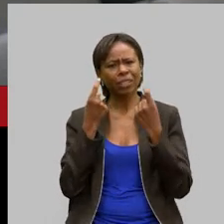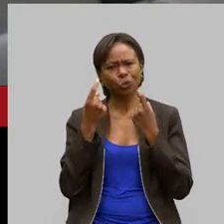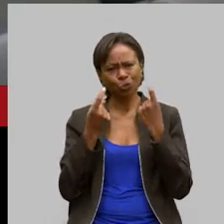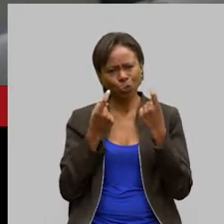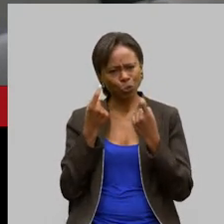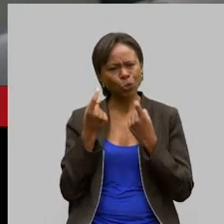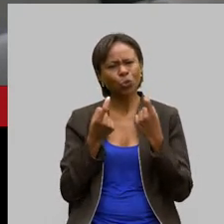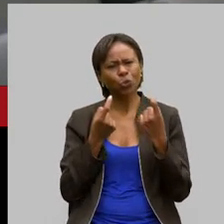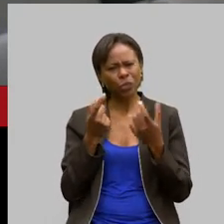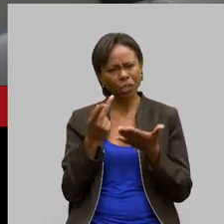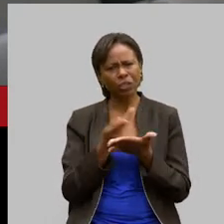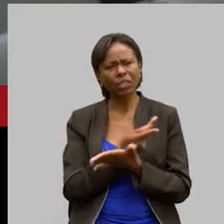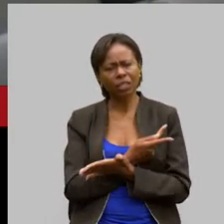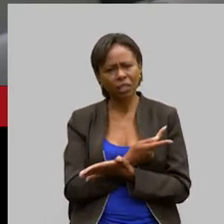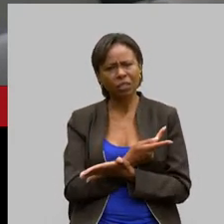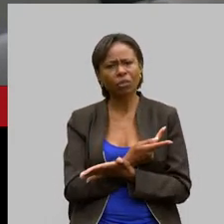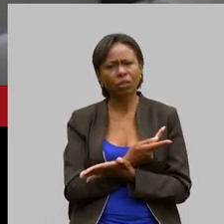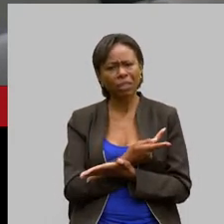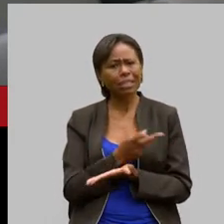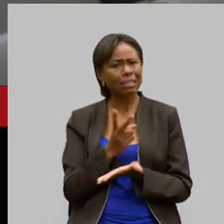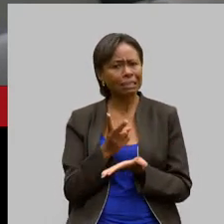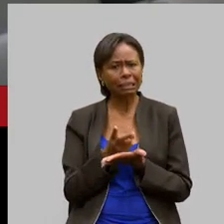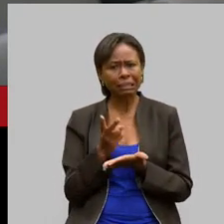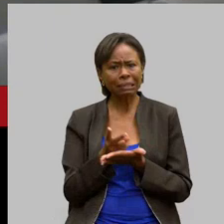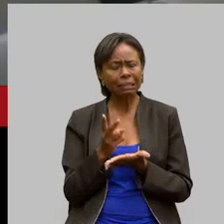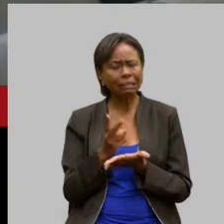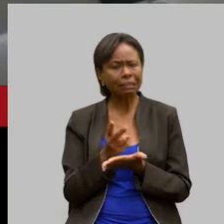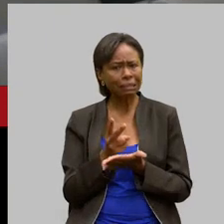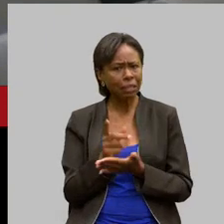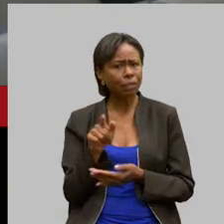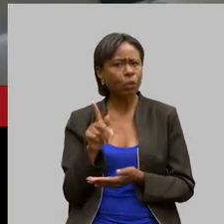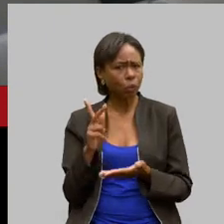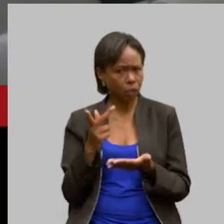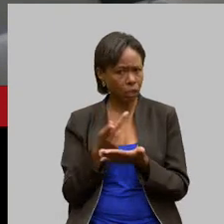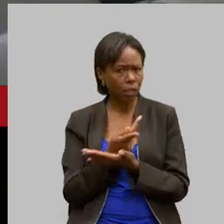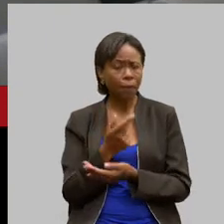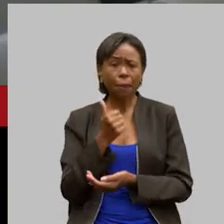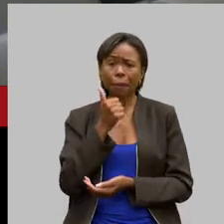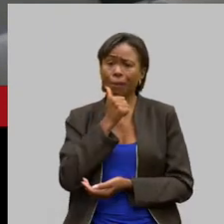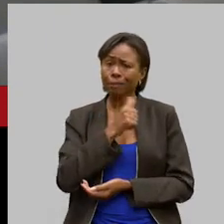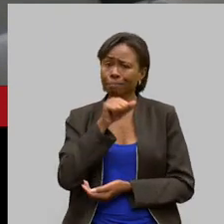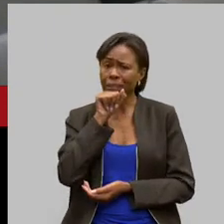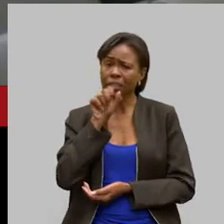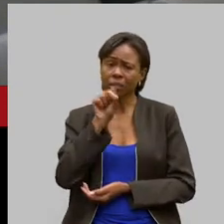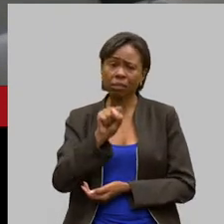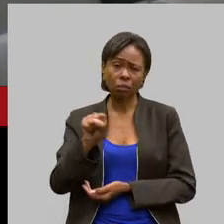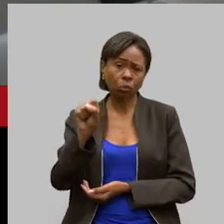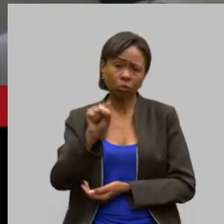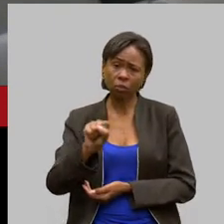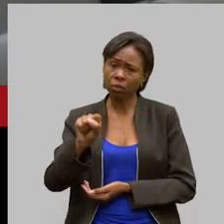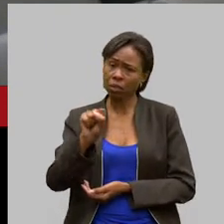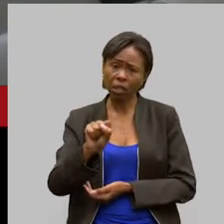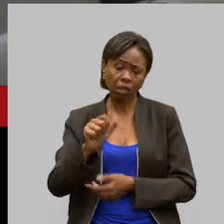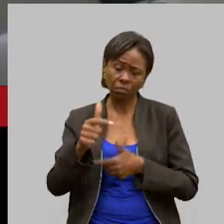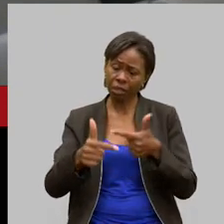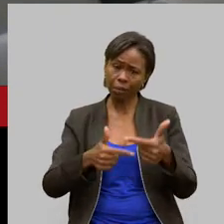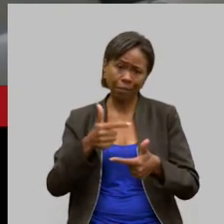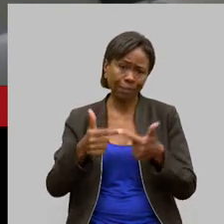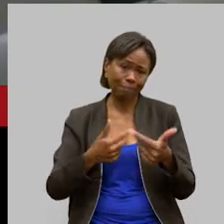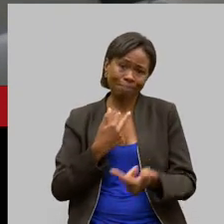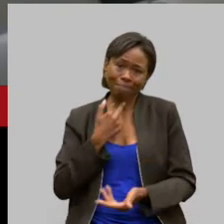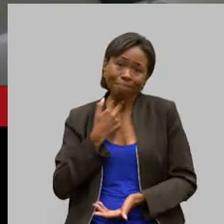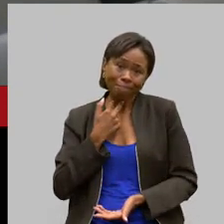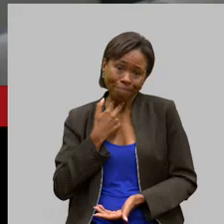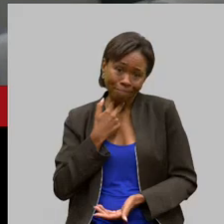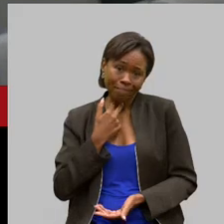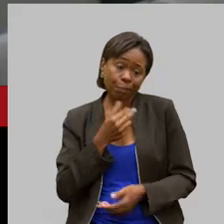relatos que vêm acontecendo com frequência são muitas mães solos eh que não t condições de trabalhar porque precisam